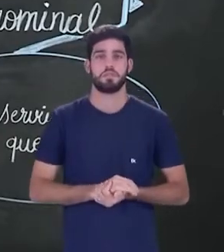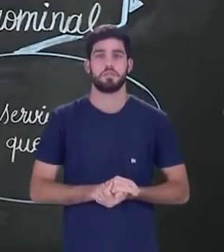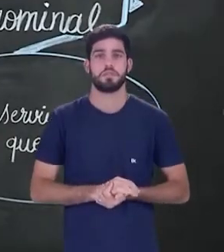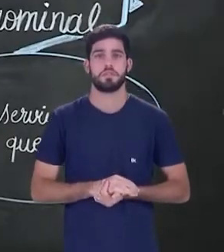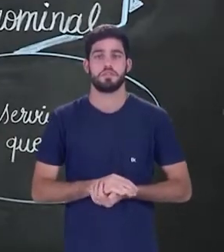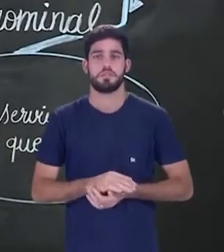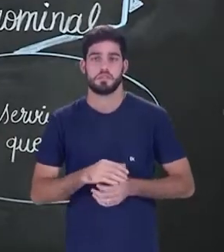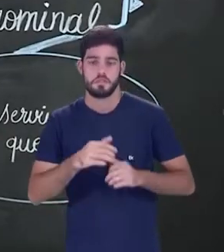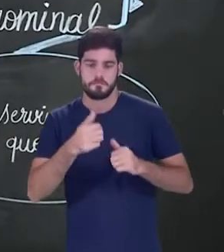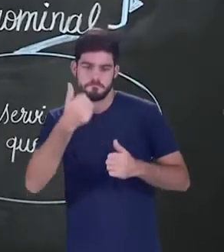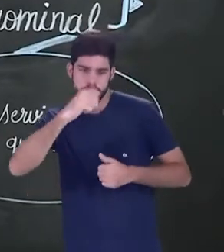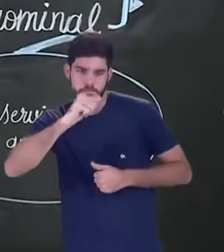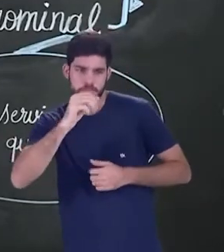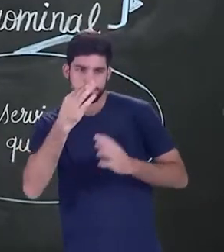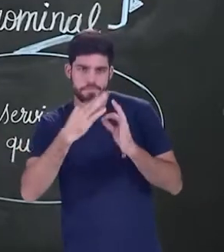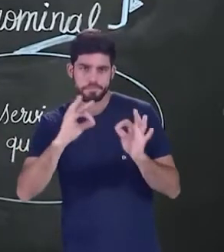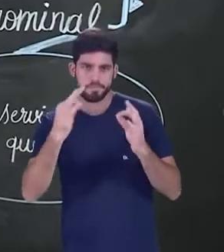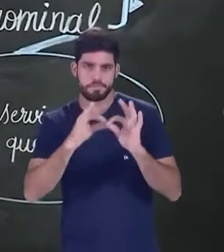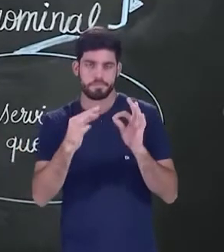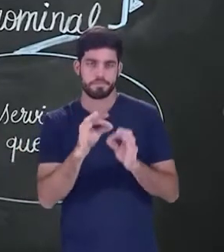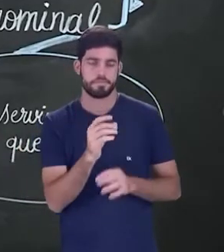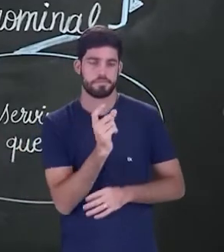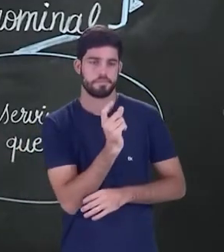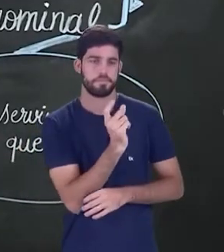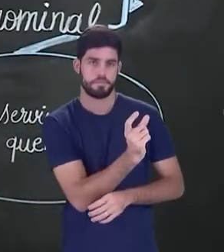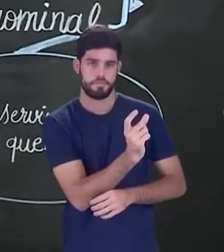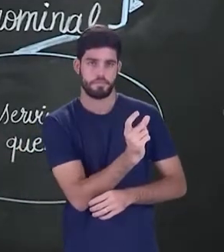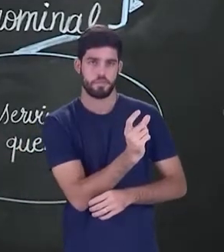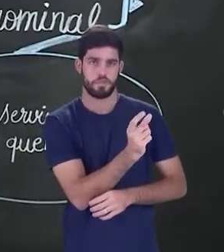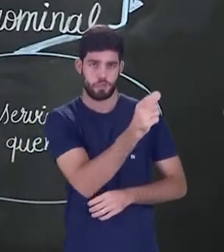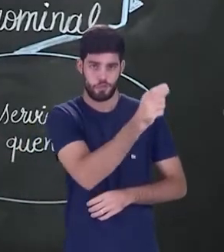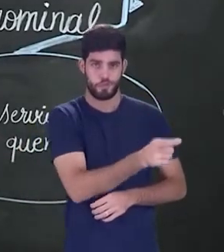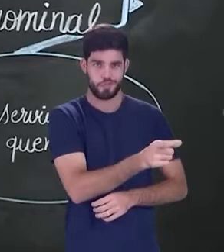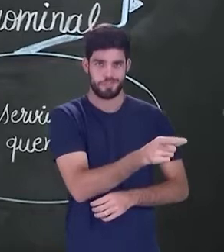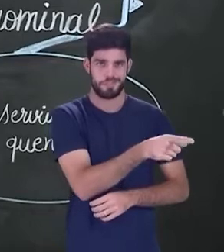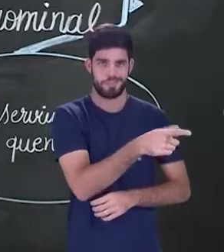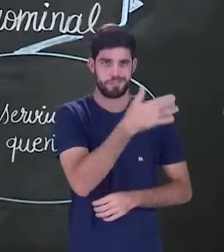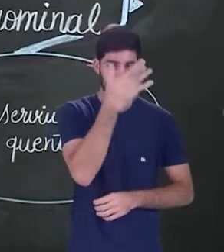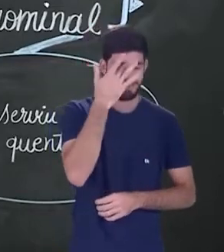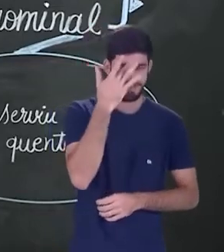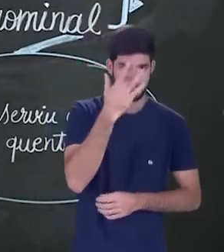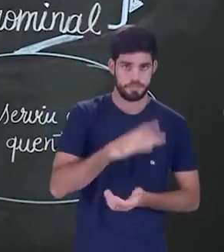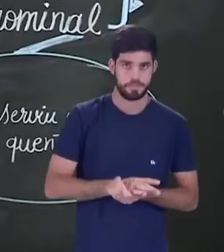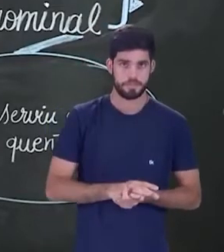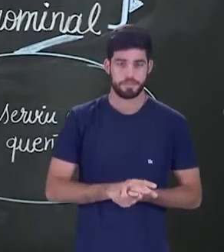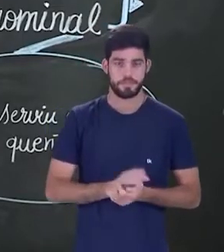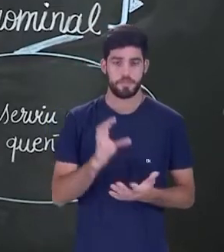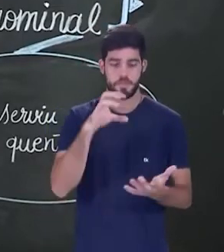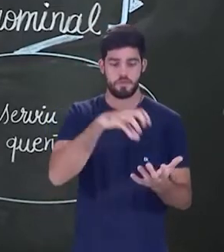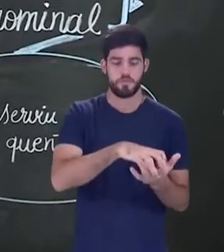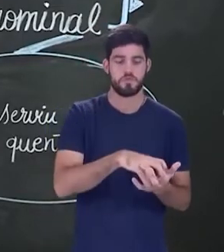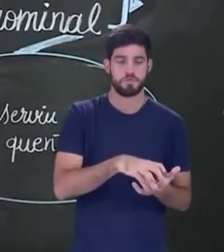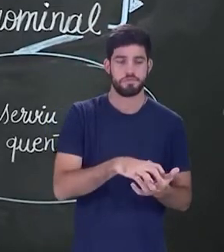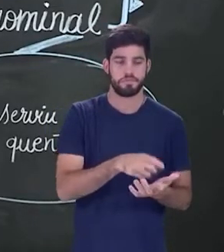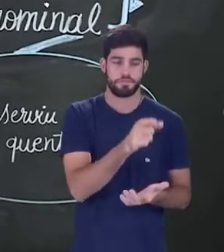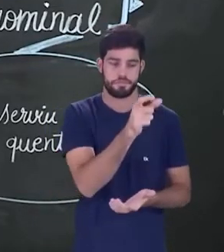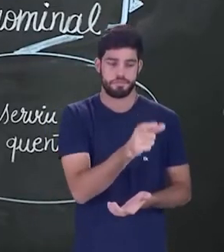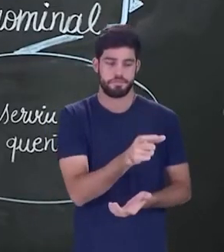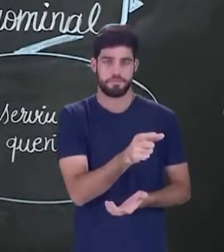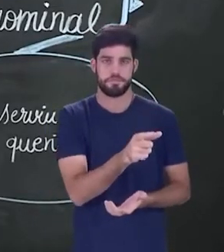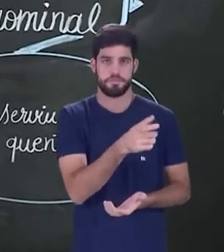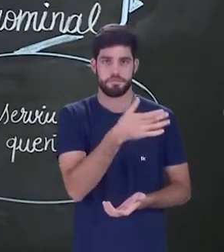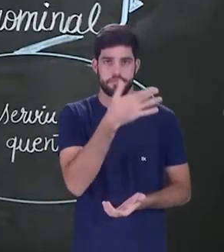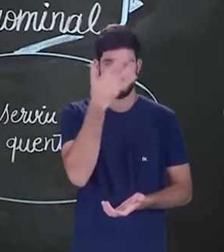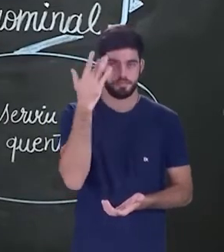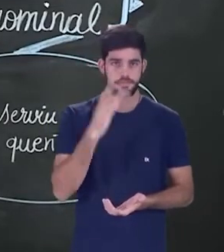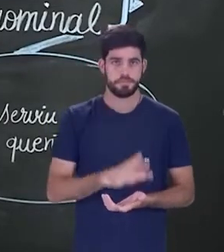identificando os elementos dessa oração, nós temos sujeito, o anfitrião, Núcleo do sujeito anfitrião, uma vez que o artigo O